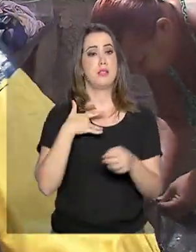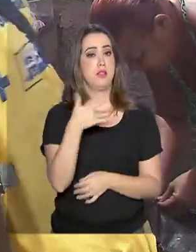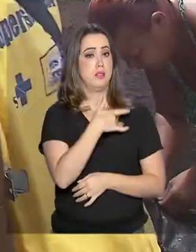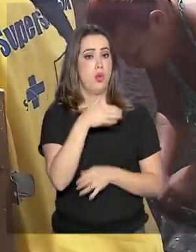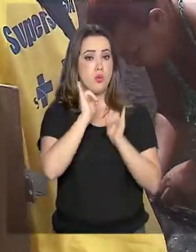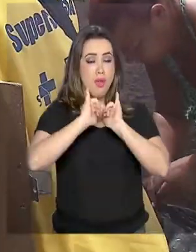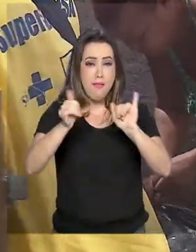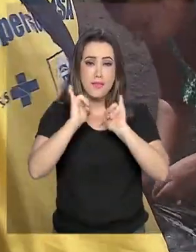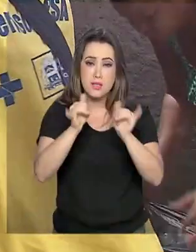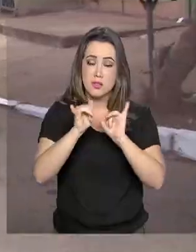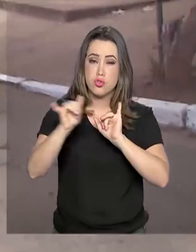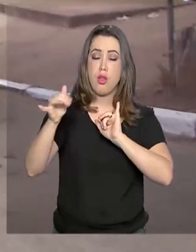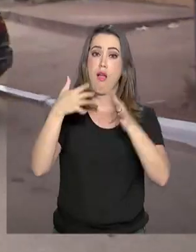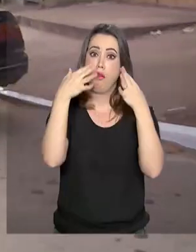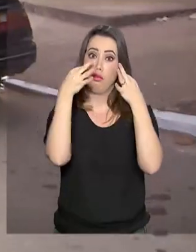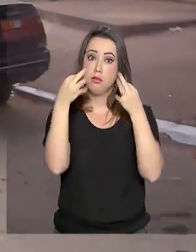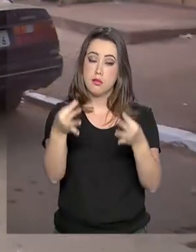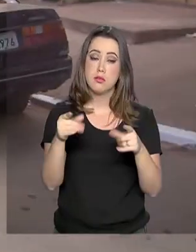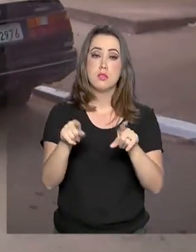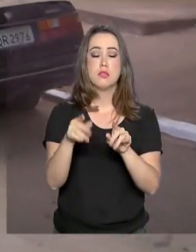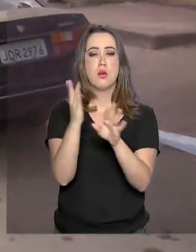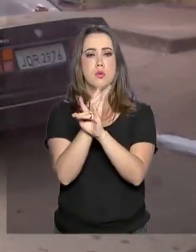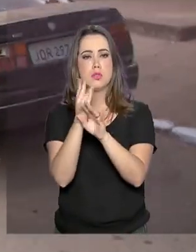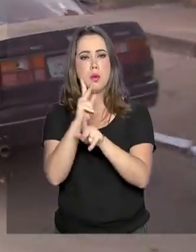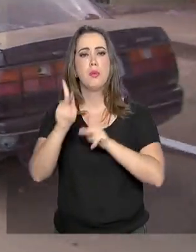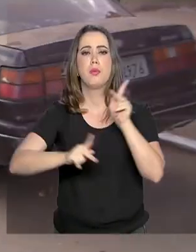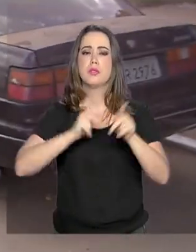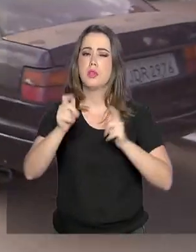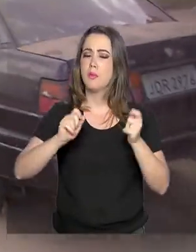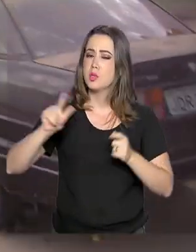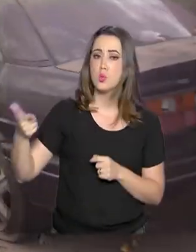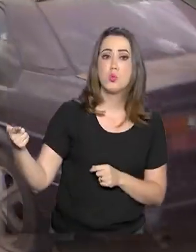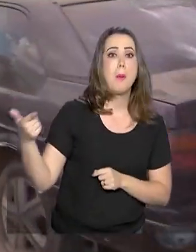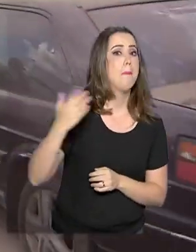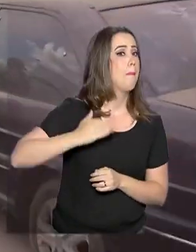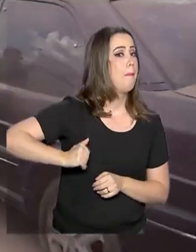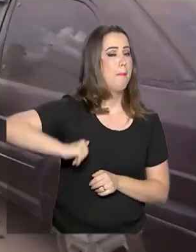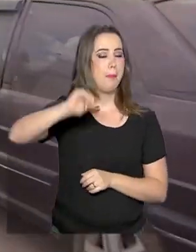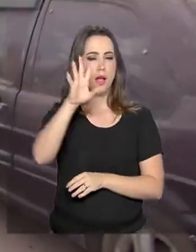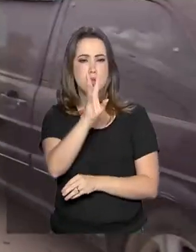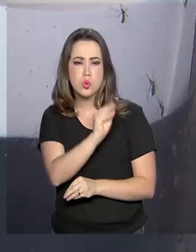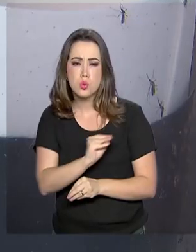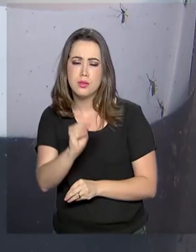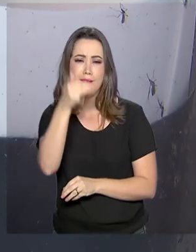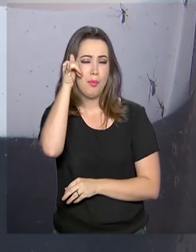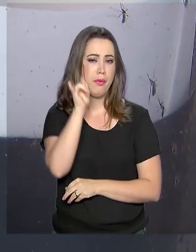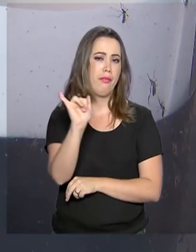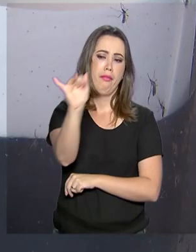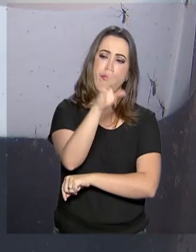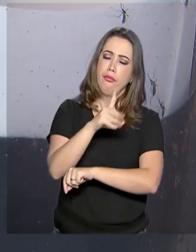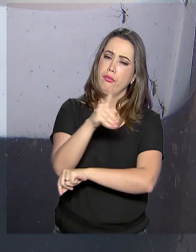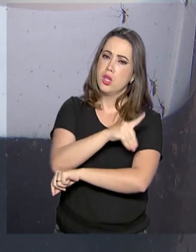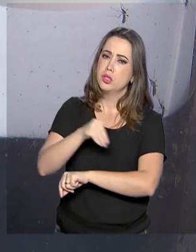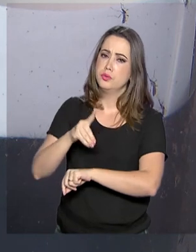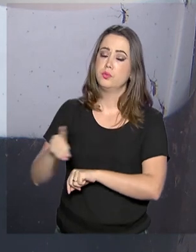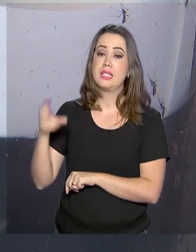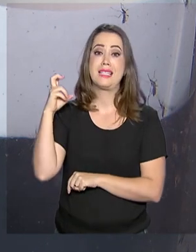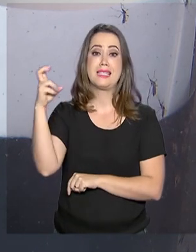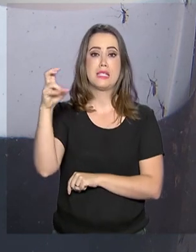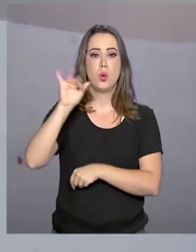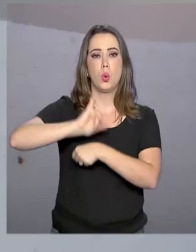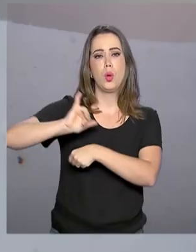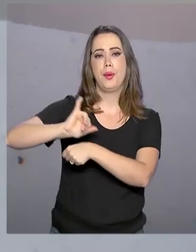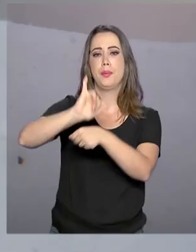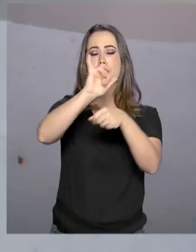estados e municípios e toda a população devem reforçar os cuidados para combater o mosquito cinco capitais